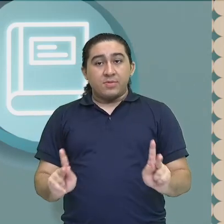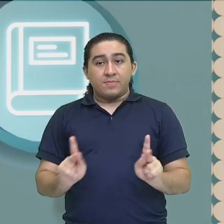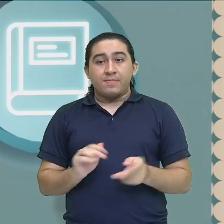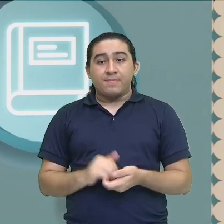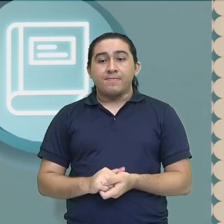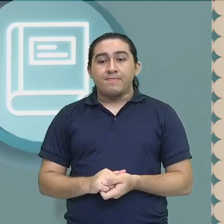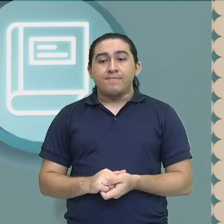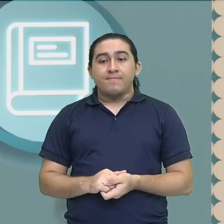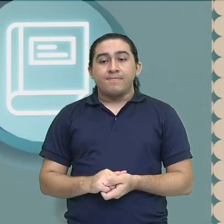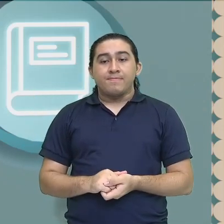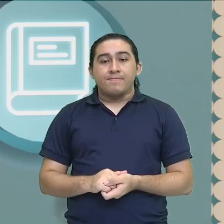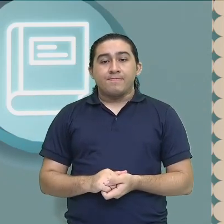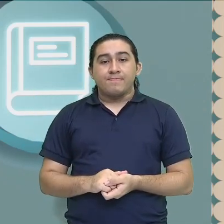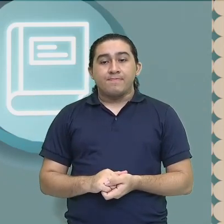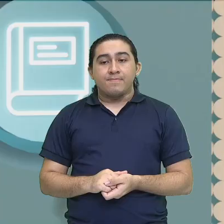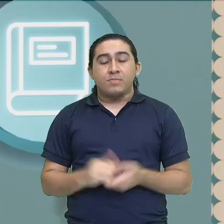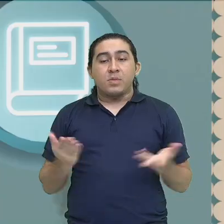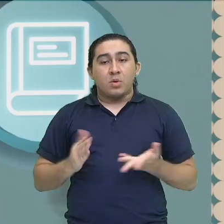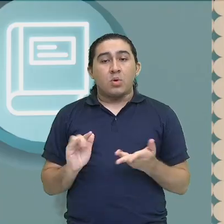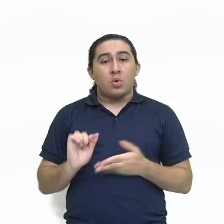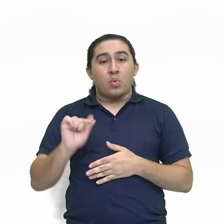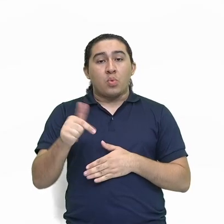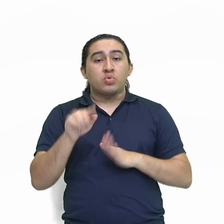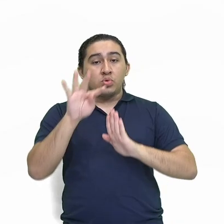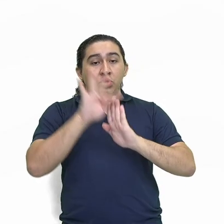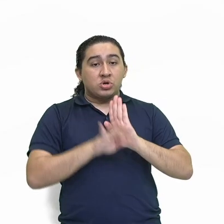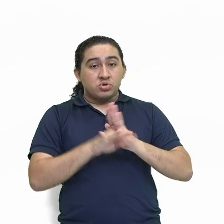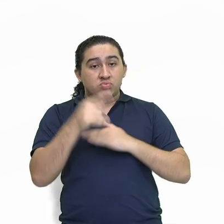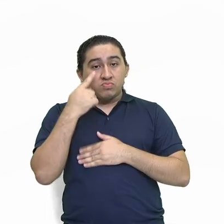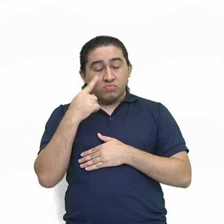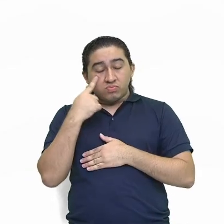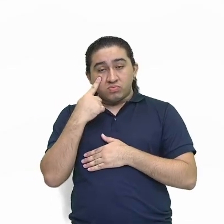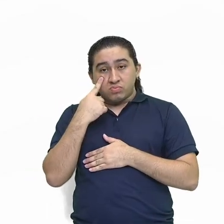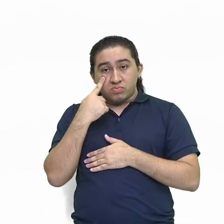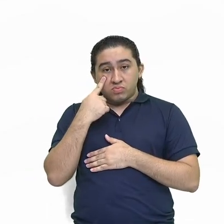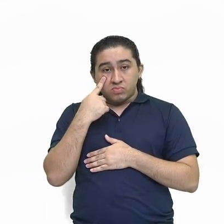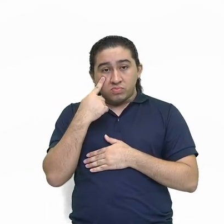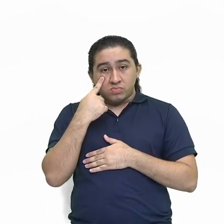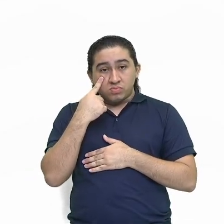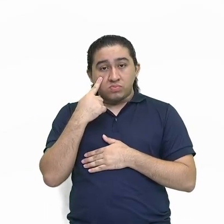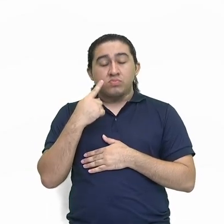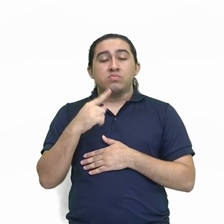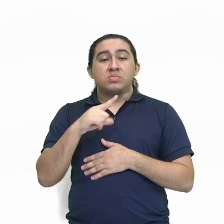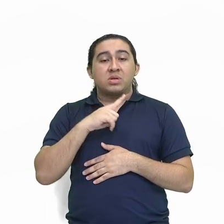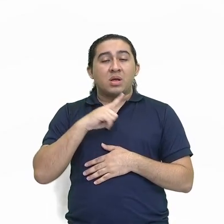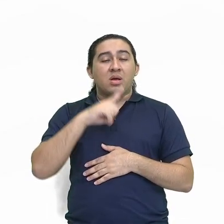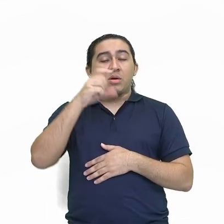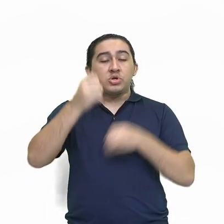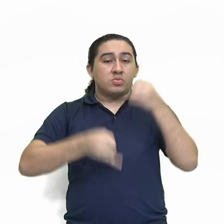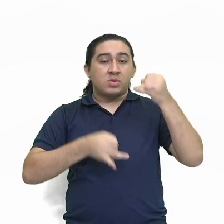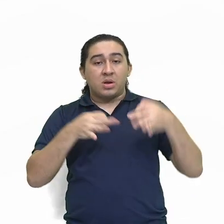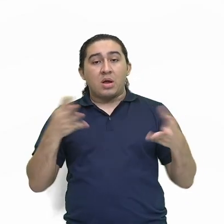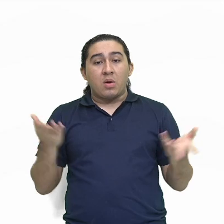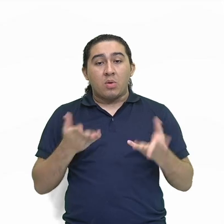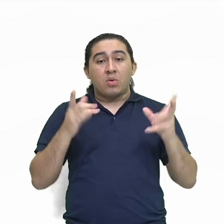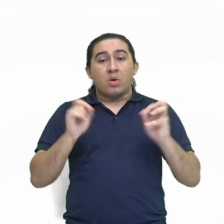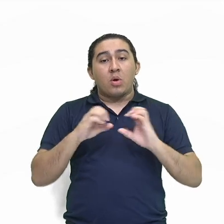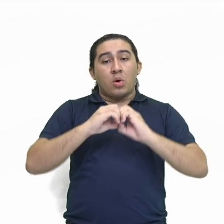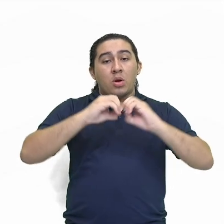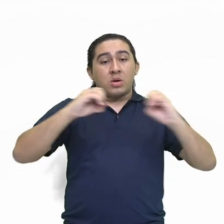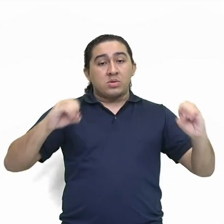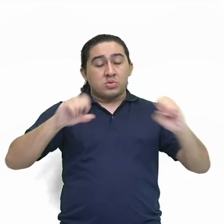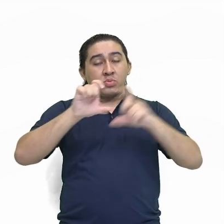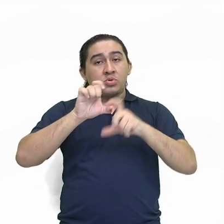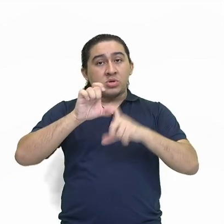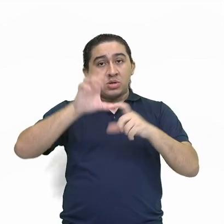bom? Vamos para mais um textozinho, um trecho de um texto, e eu vou explicar a oração